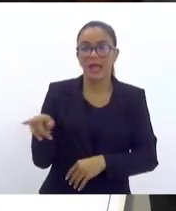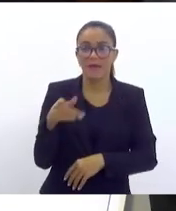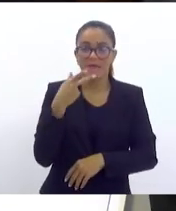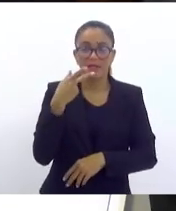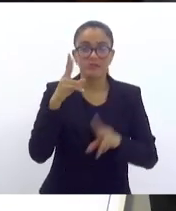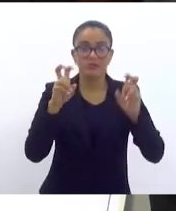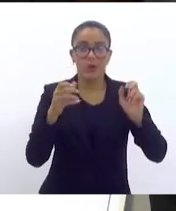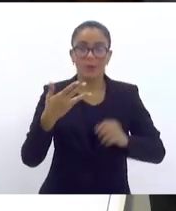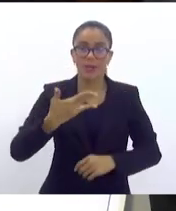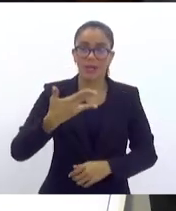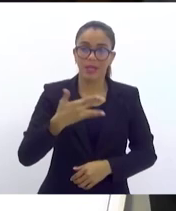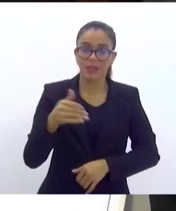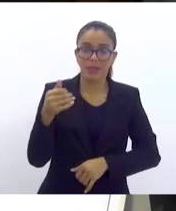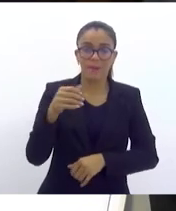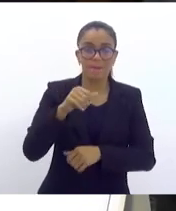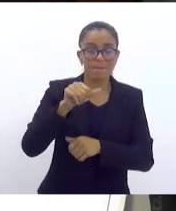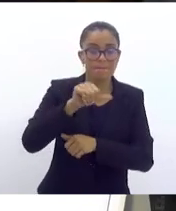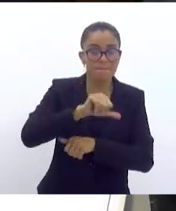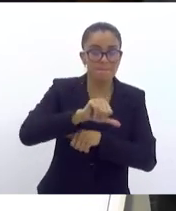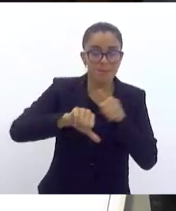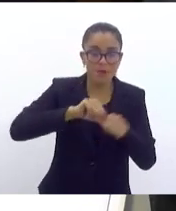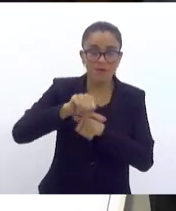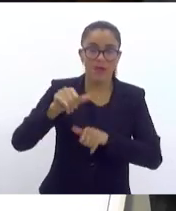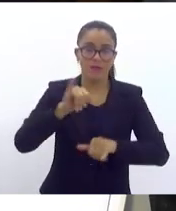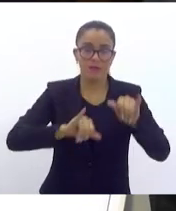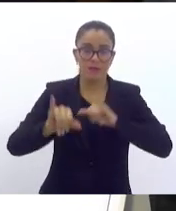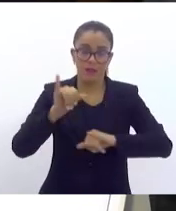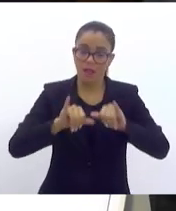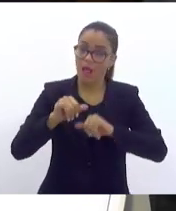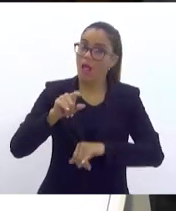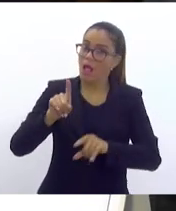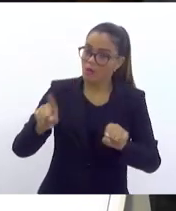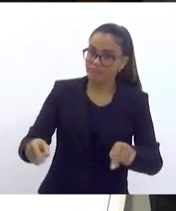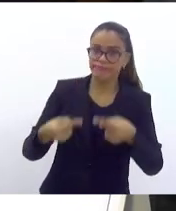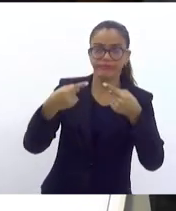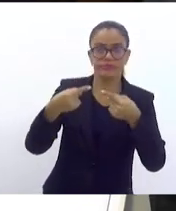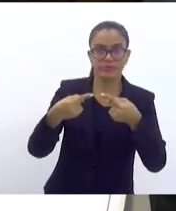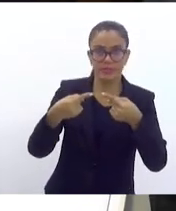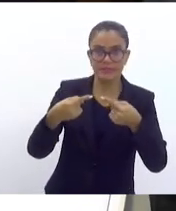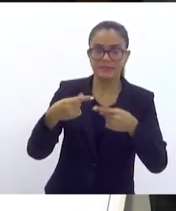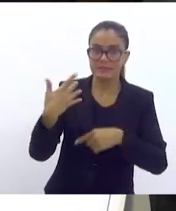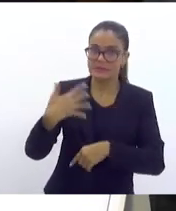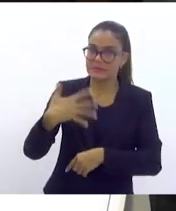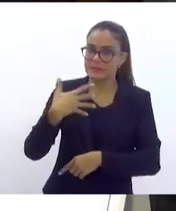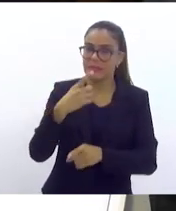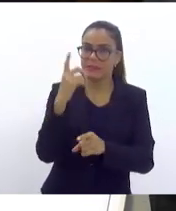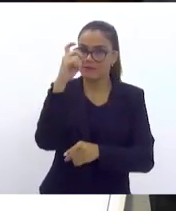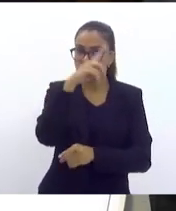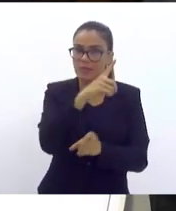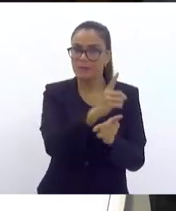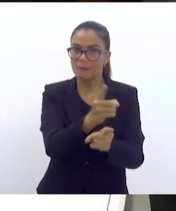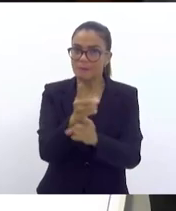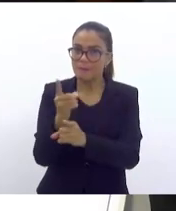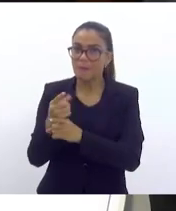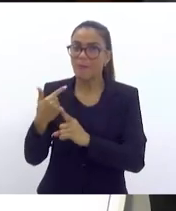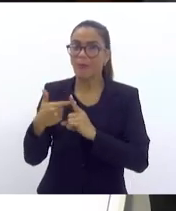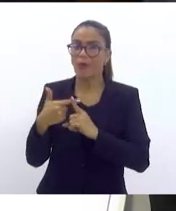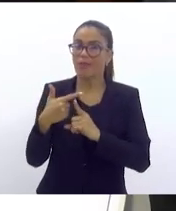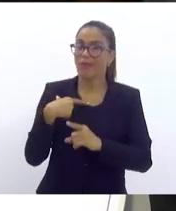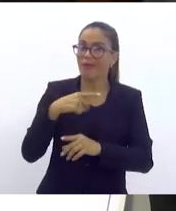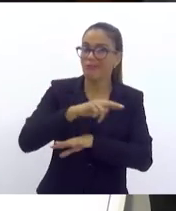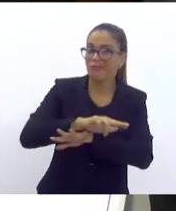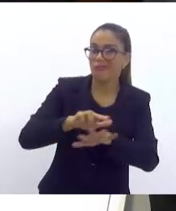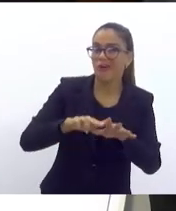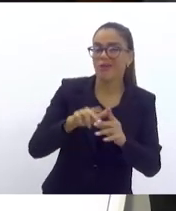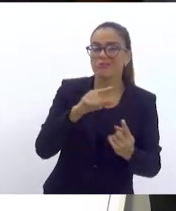é uma novidade para as forças de segurança e tudo desafio que nós temos para identificar porque são diversas formas de apresentação